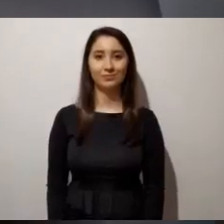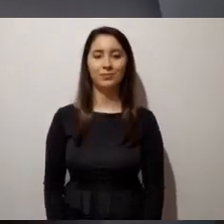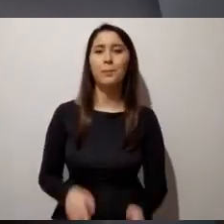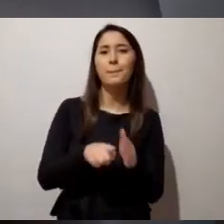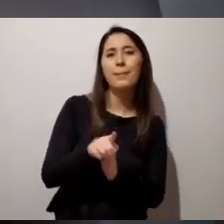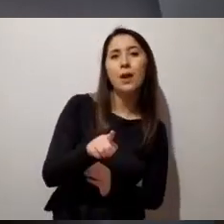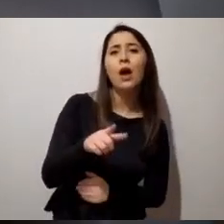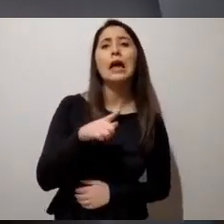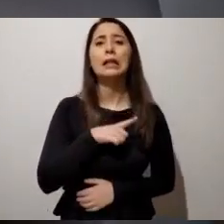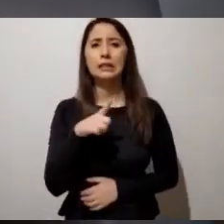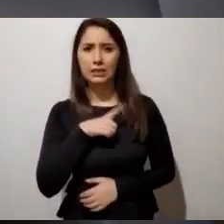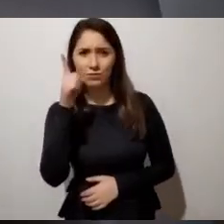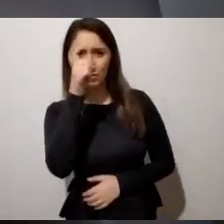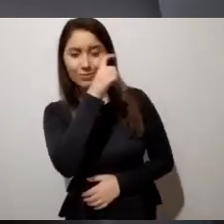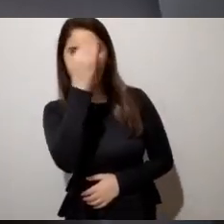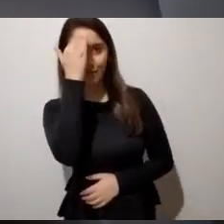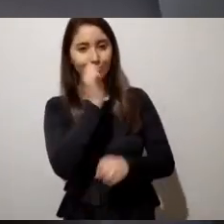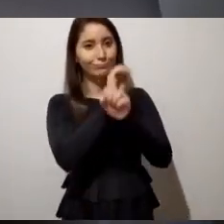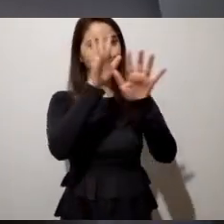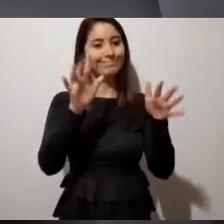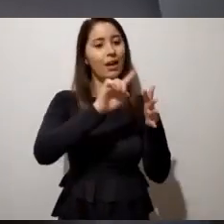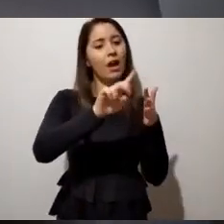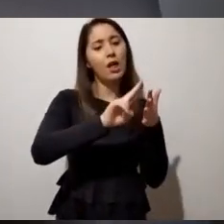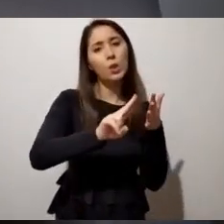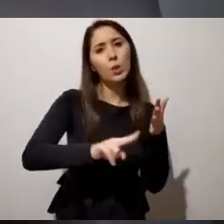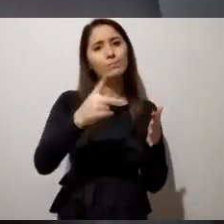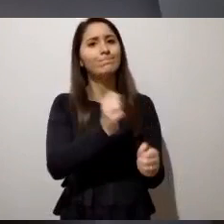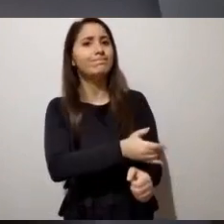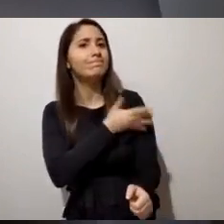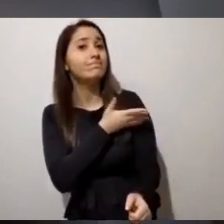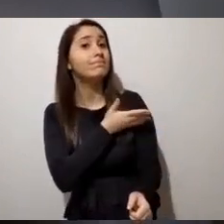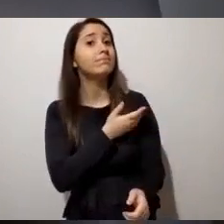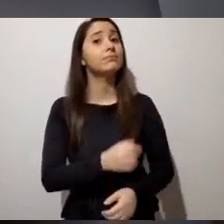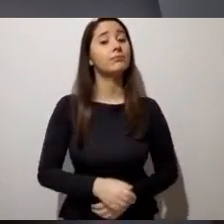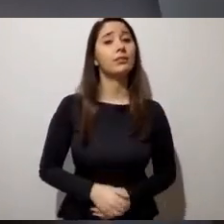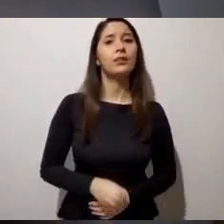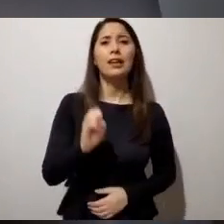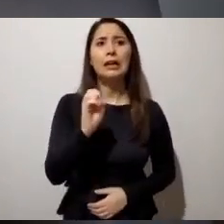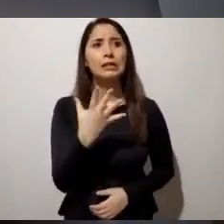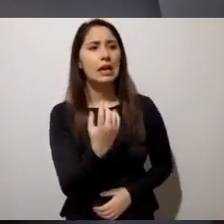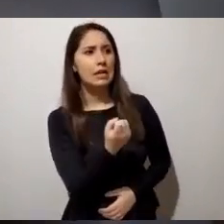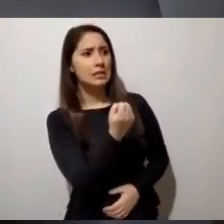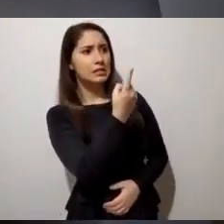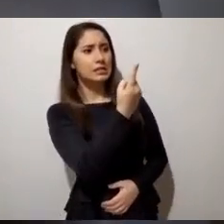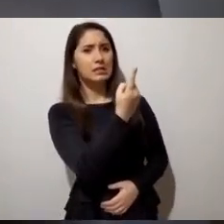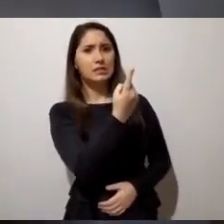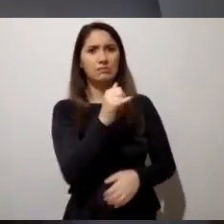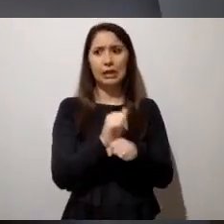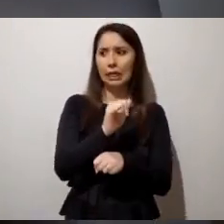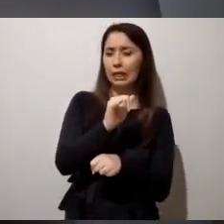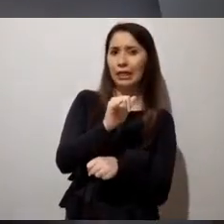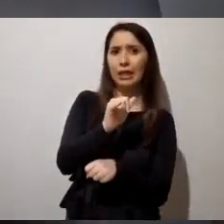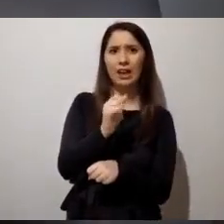Você tem dificuldade para entender e nomear as suas emoções? Quando acontece alguma coisa estranha, diferente,